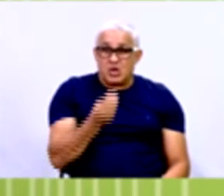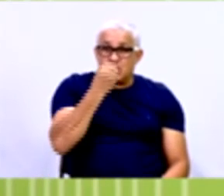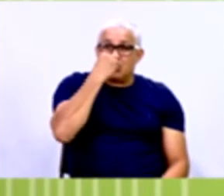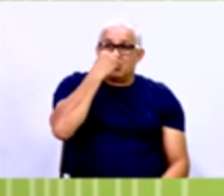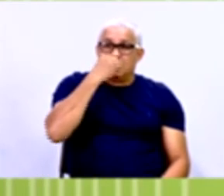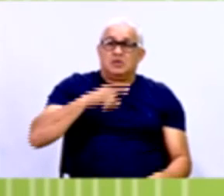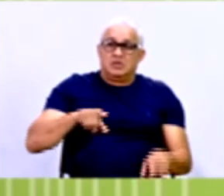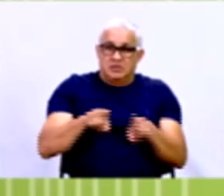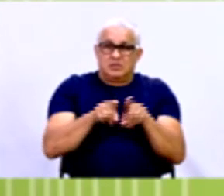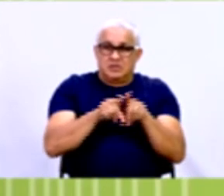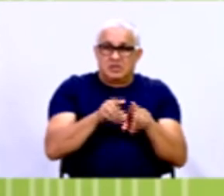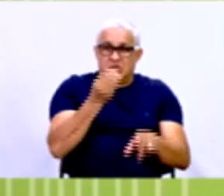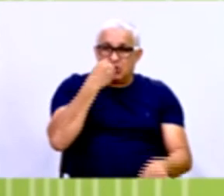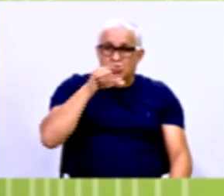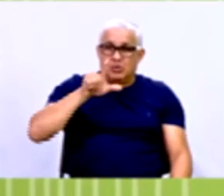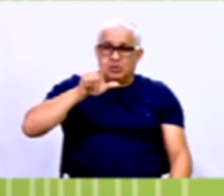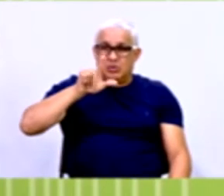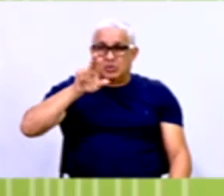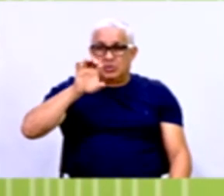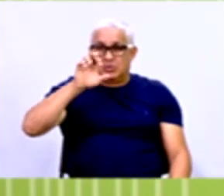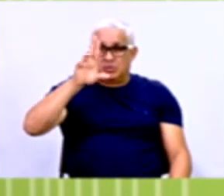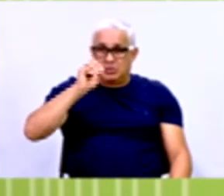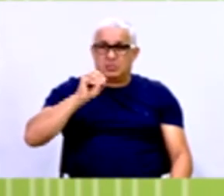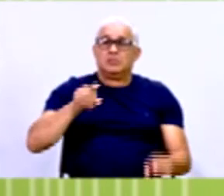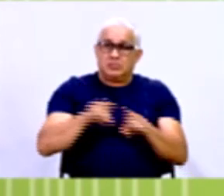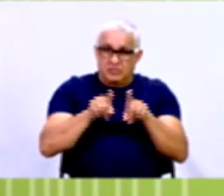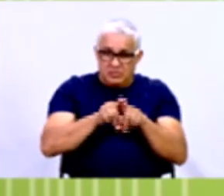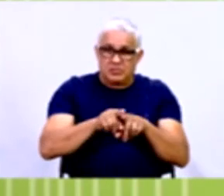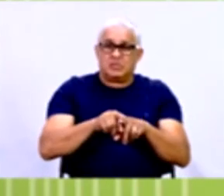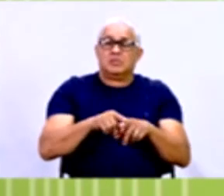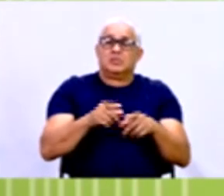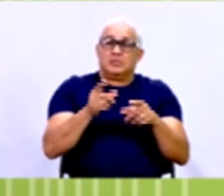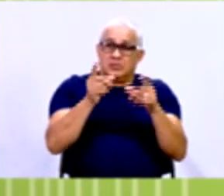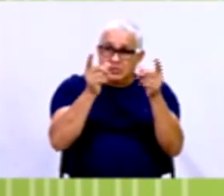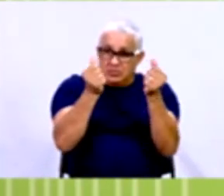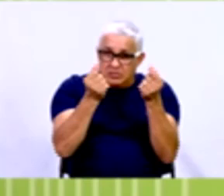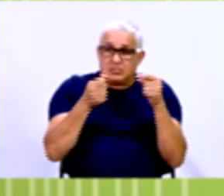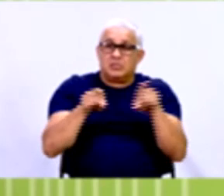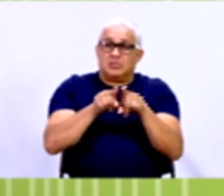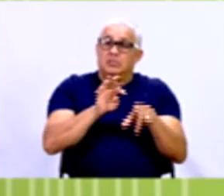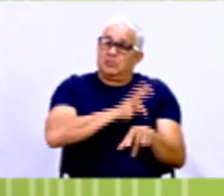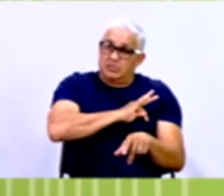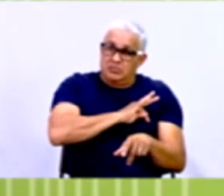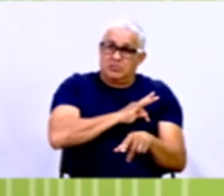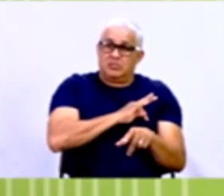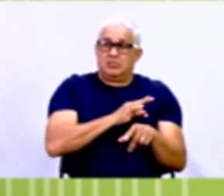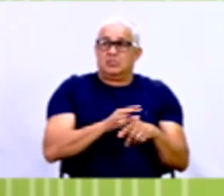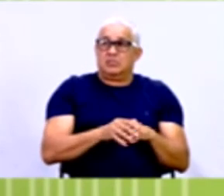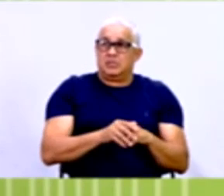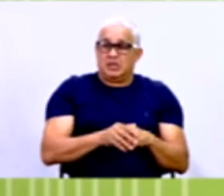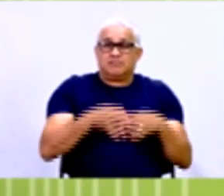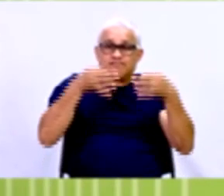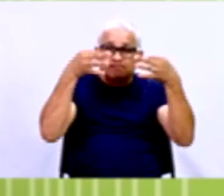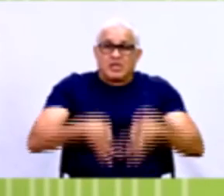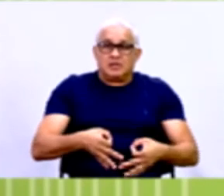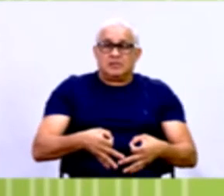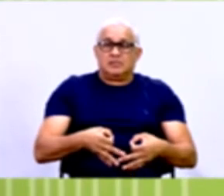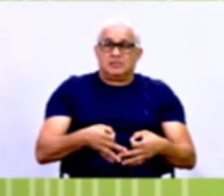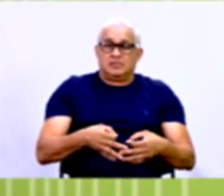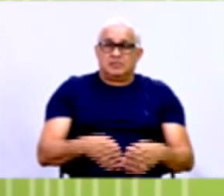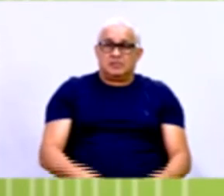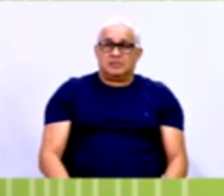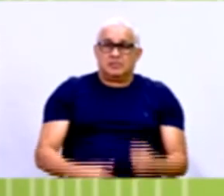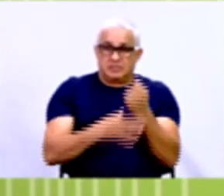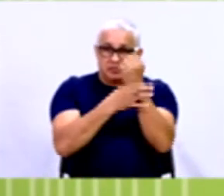ganho, inclusive econômico, né? E técnico também. Então, essa é uma questão correta, né? A segurança